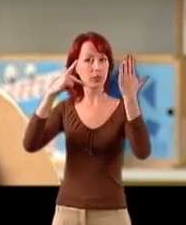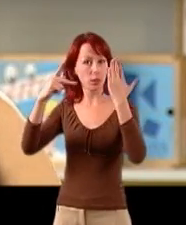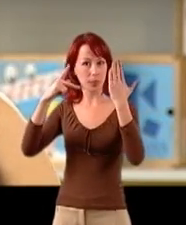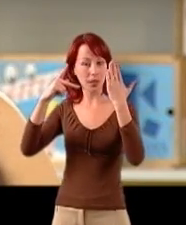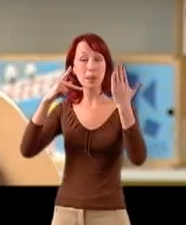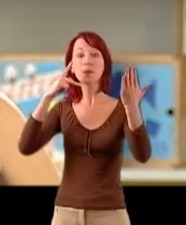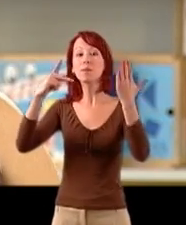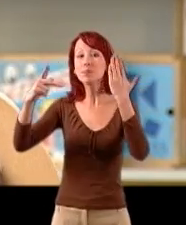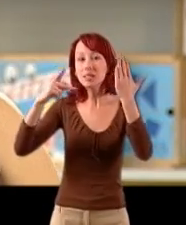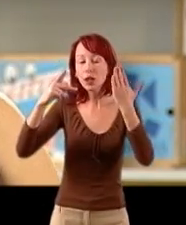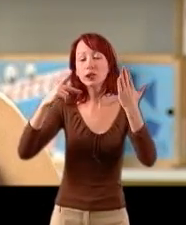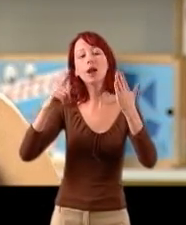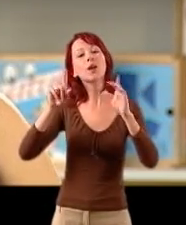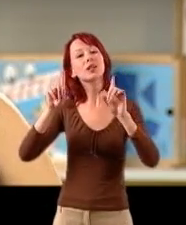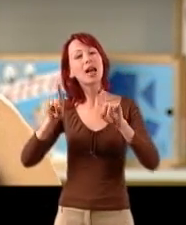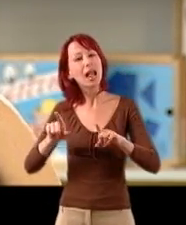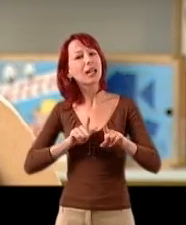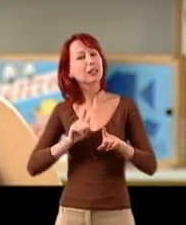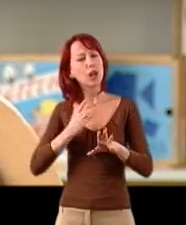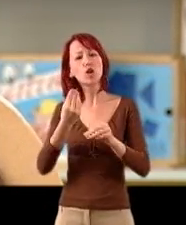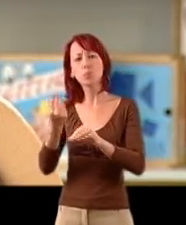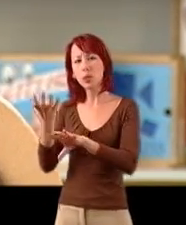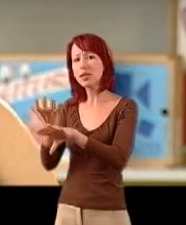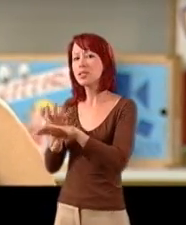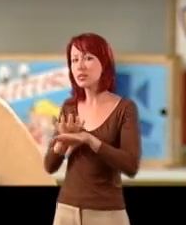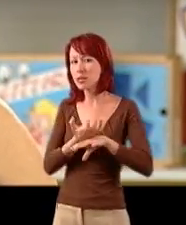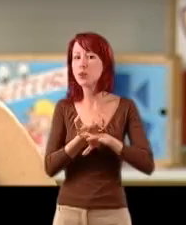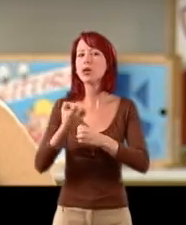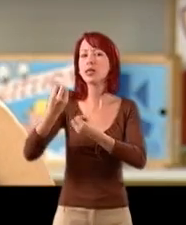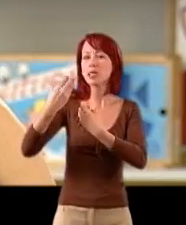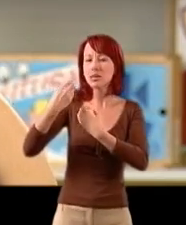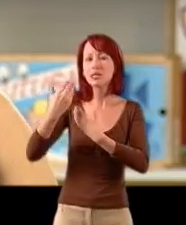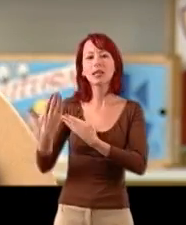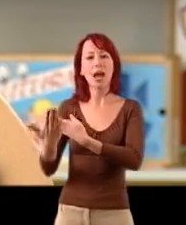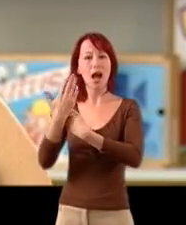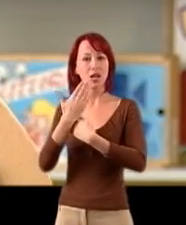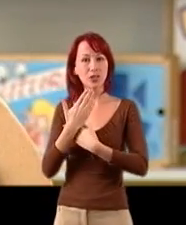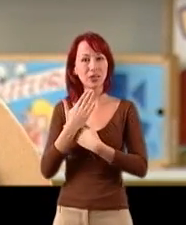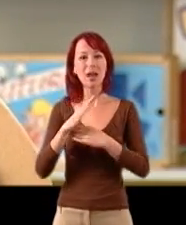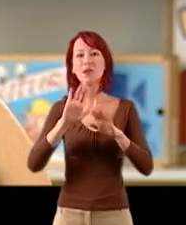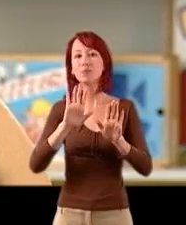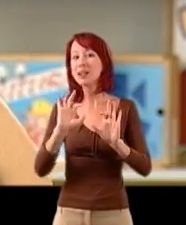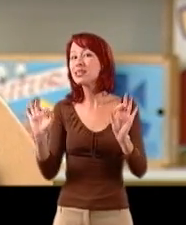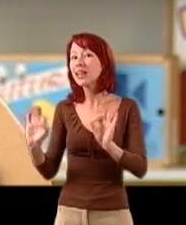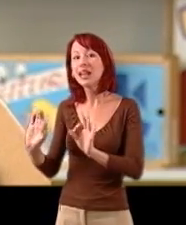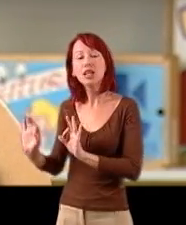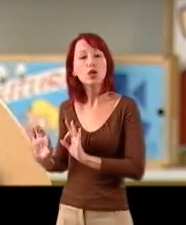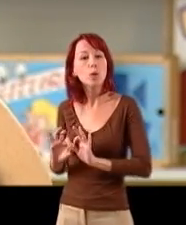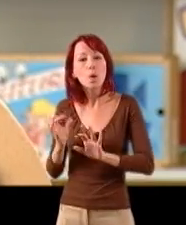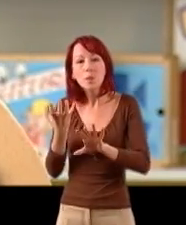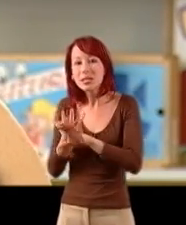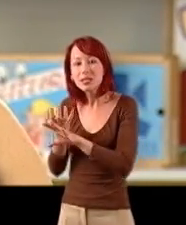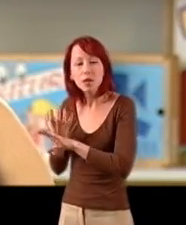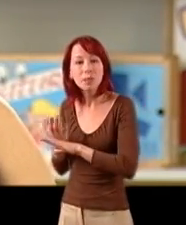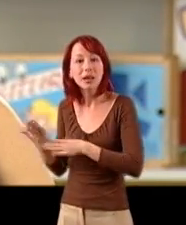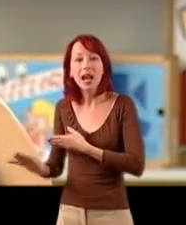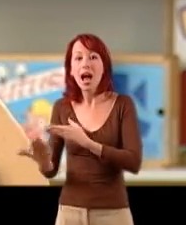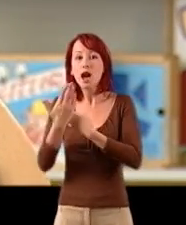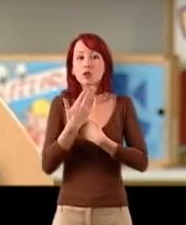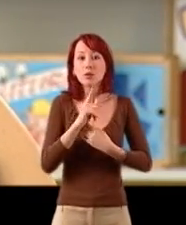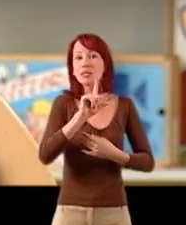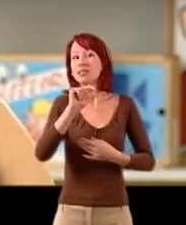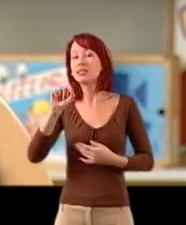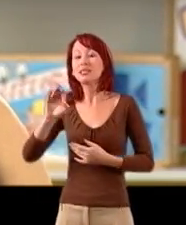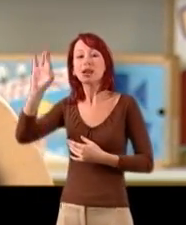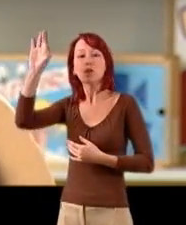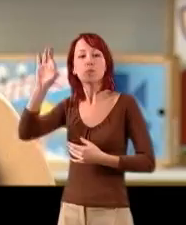A psicopedagogia, ela traz bastante matérias voltadas para isso, mas nenhuma delas me dá, dentro da minha formação,